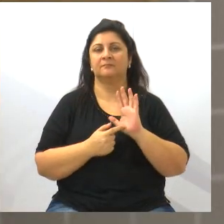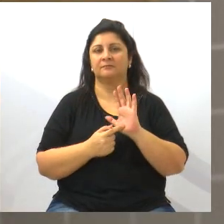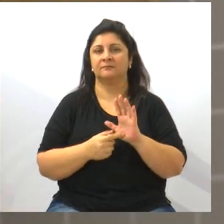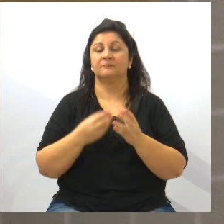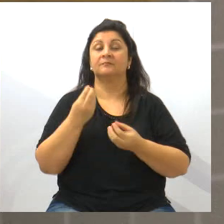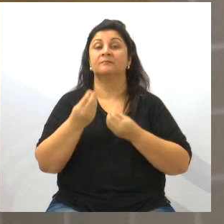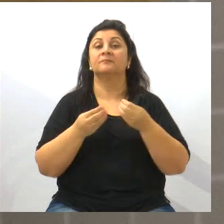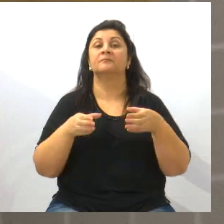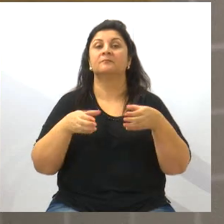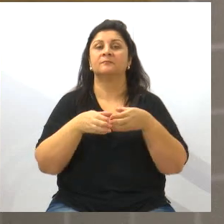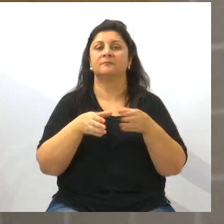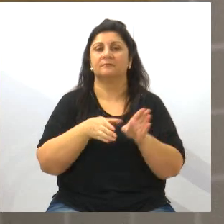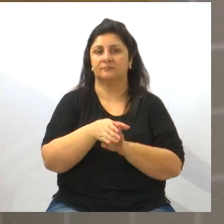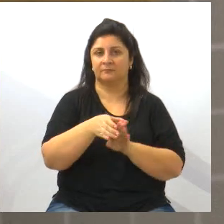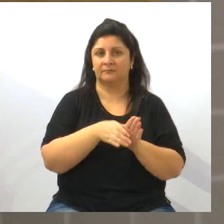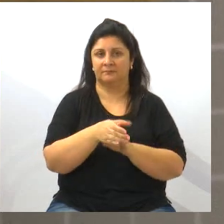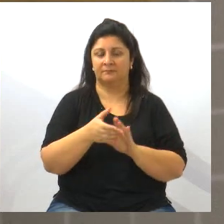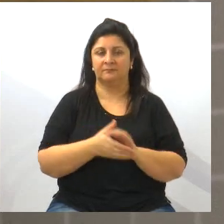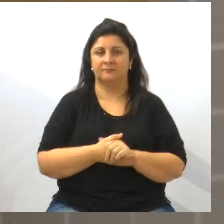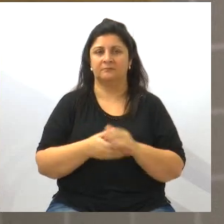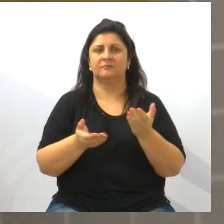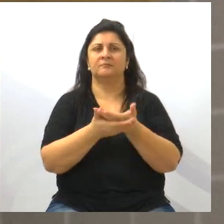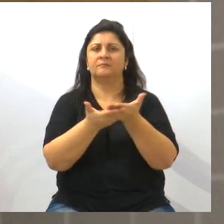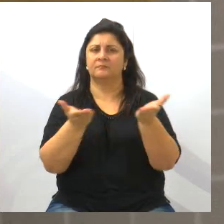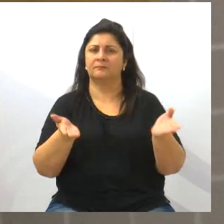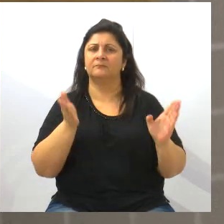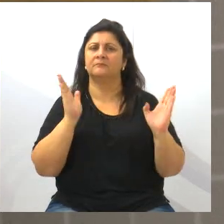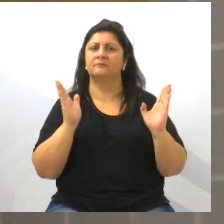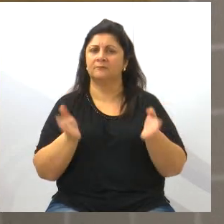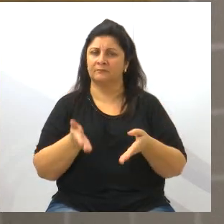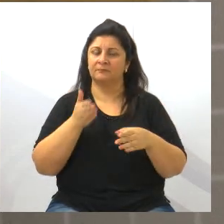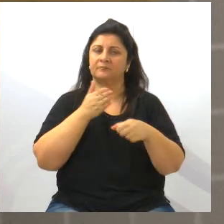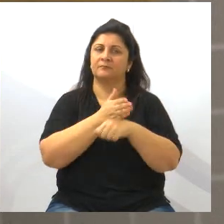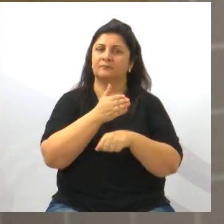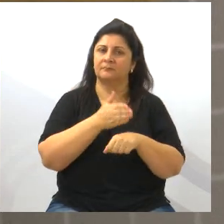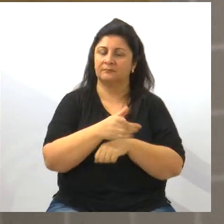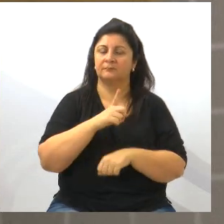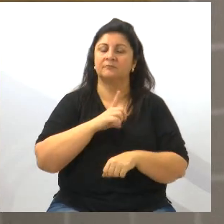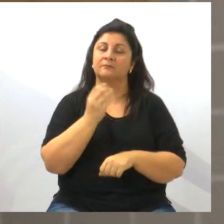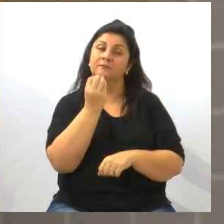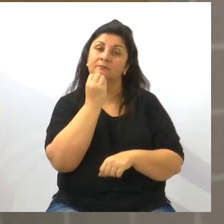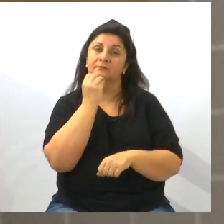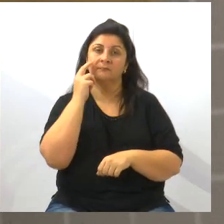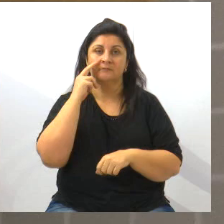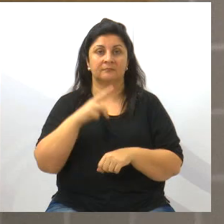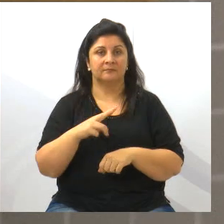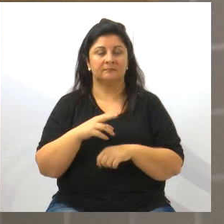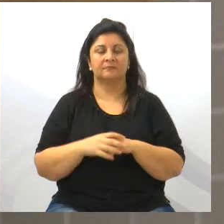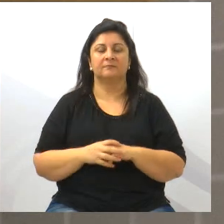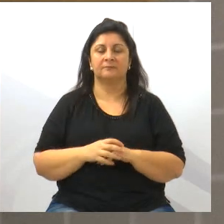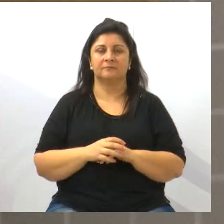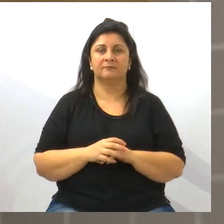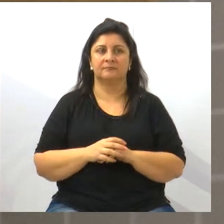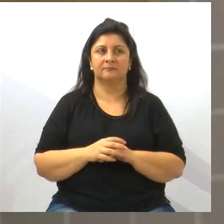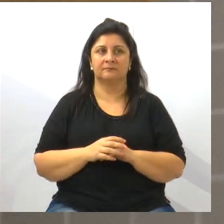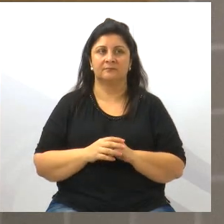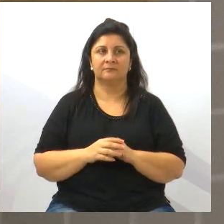Conselho. Vários de vocês já participaram, né, já tiveram a oportunidade de ver, mas